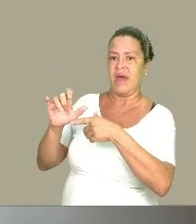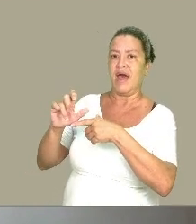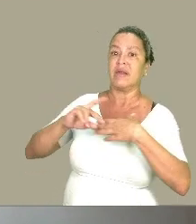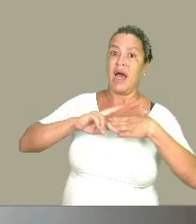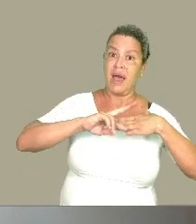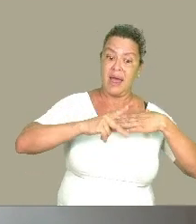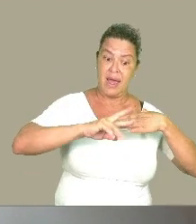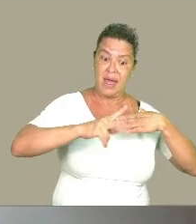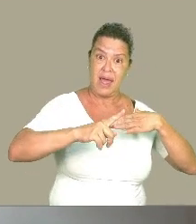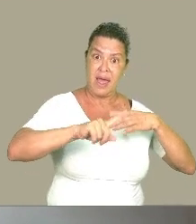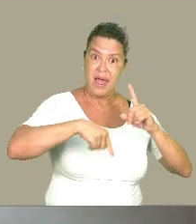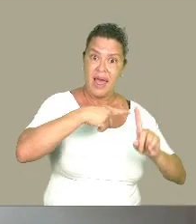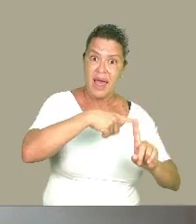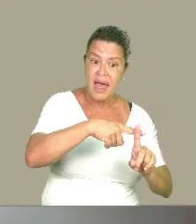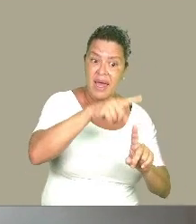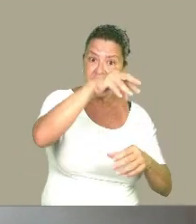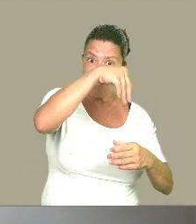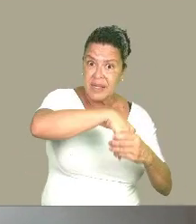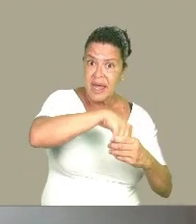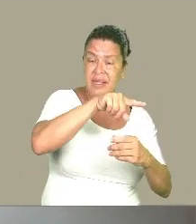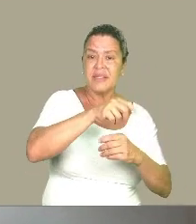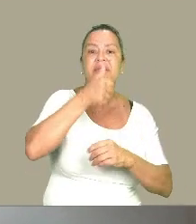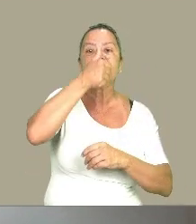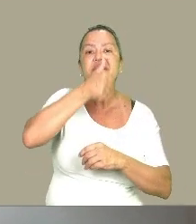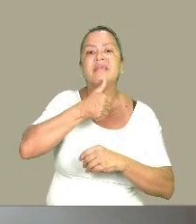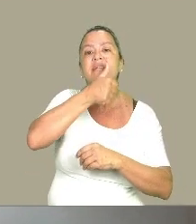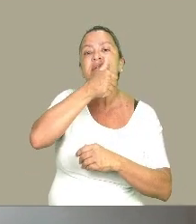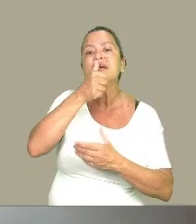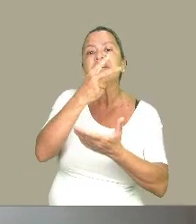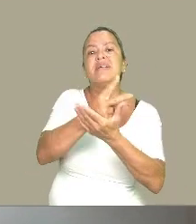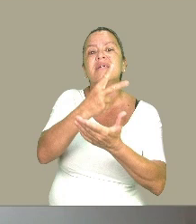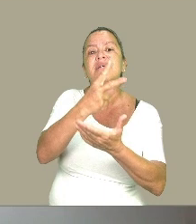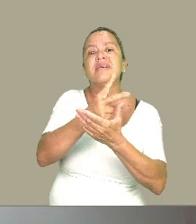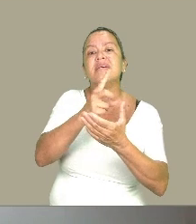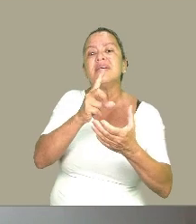consequências positivas desse sacrifício estarão